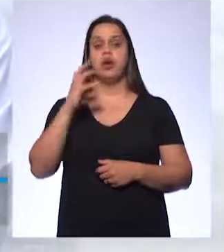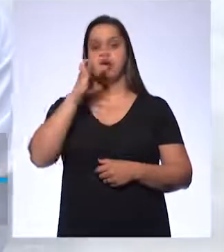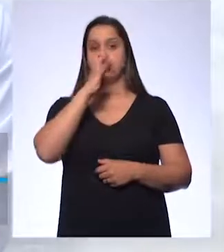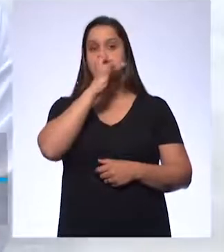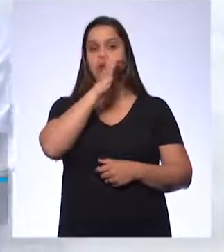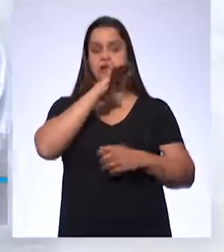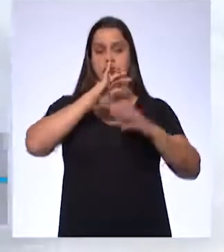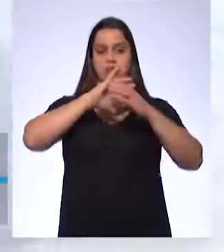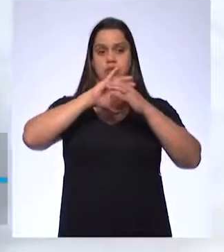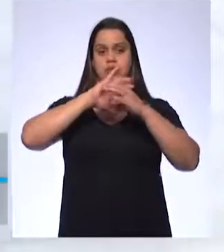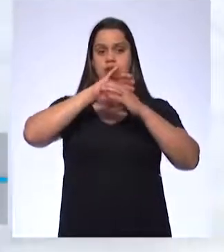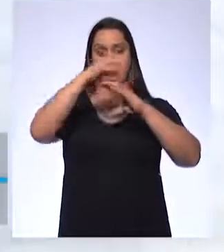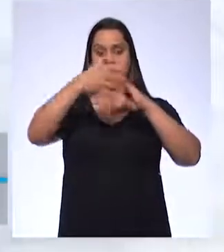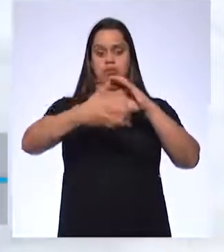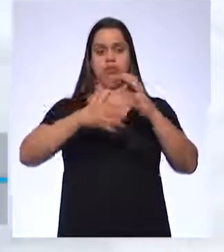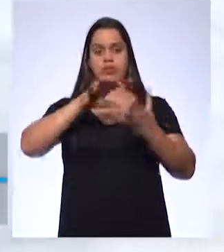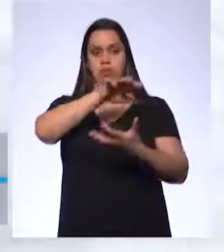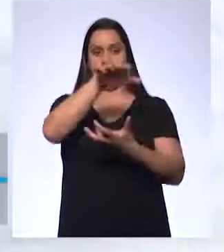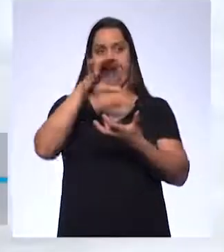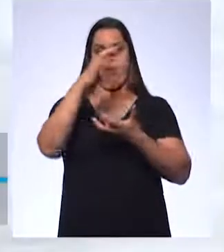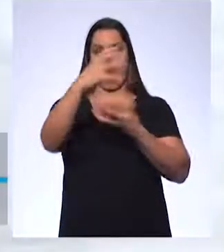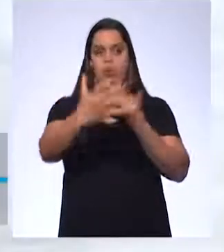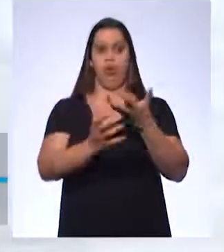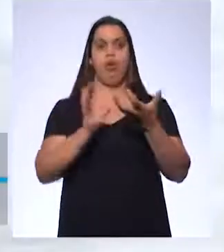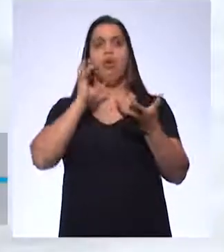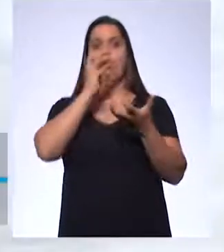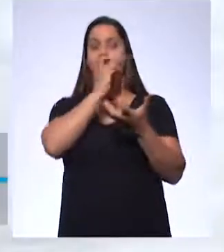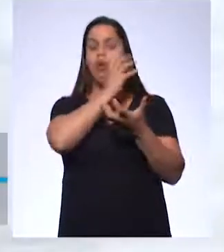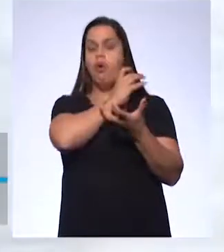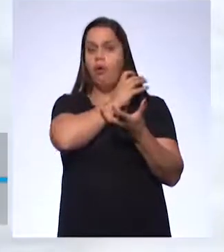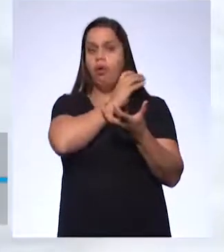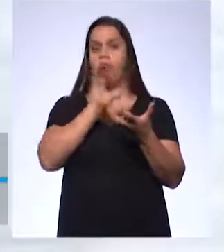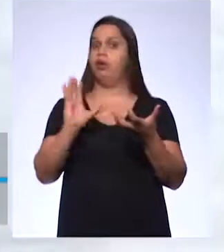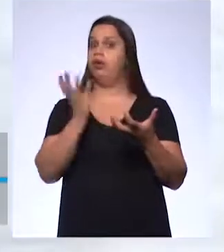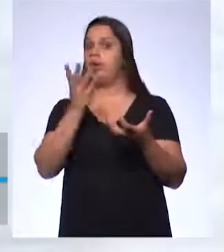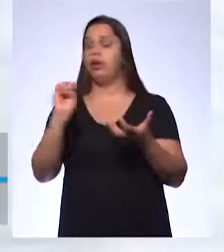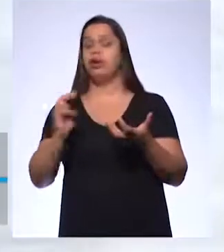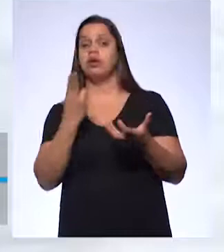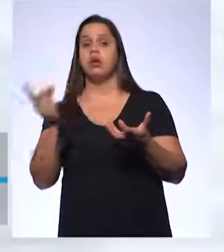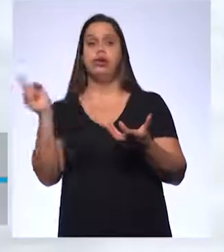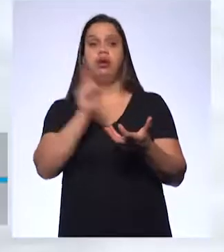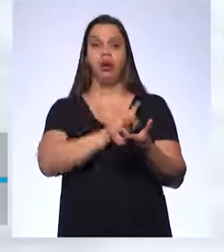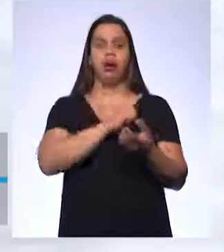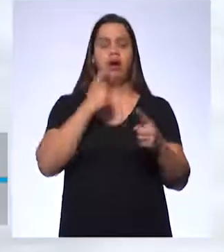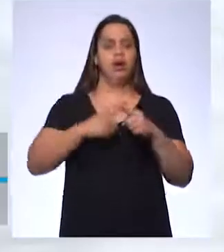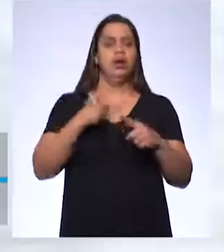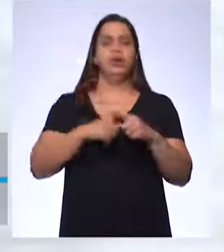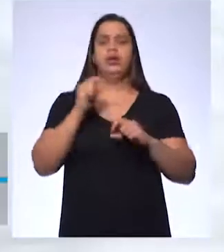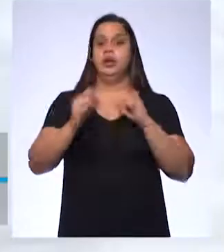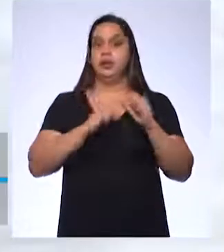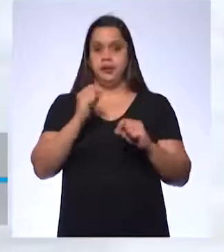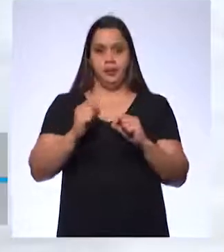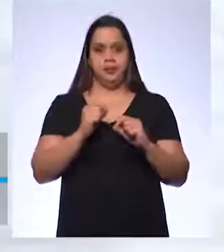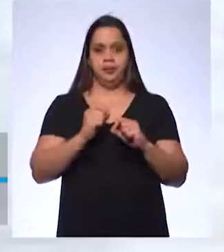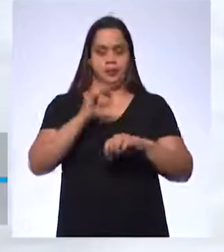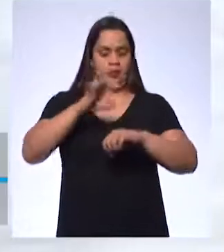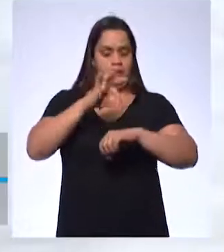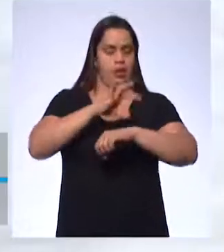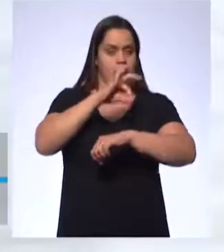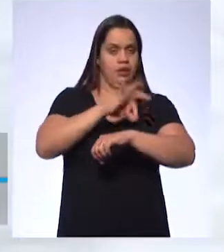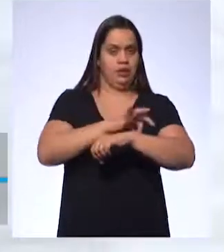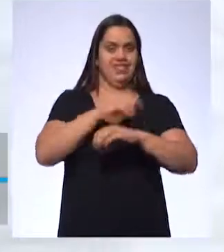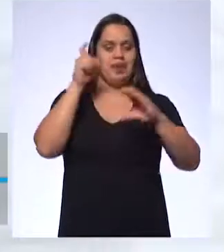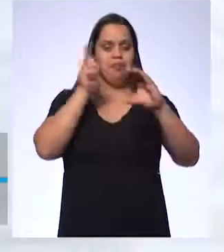está acontecendo, etc. Tal. Gente, esse é um dos problemas do aquecimento global. Tá? O inseto, ele depende da temperatura para